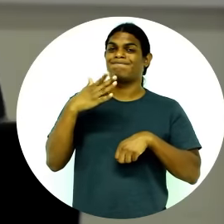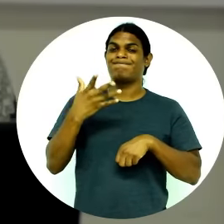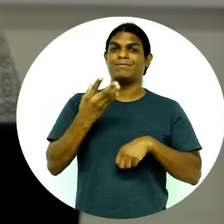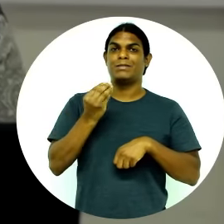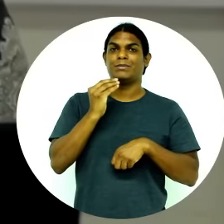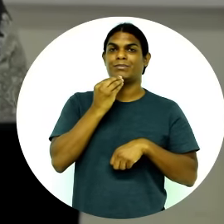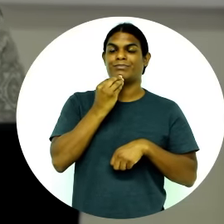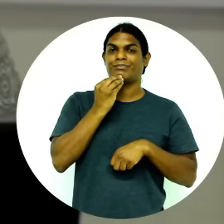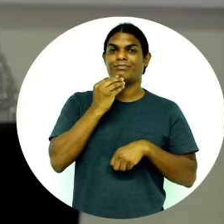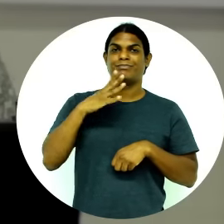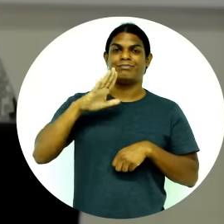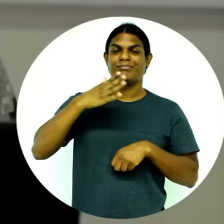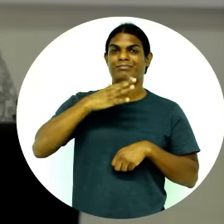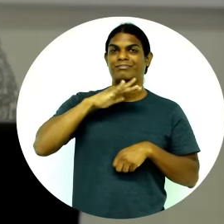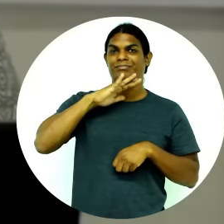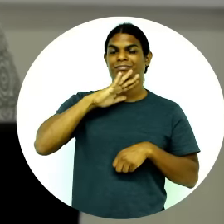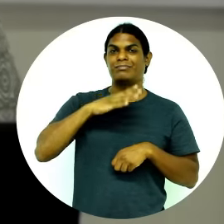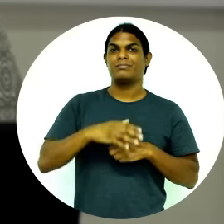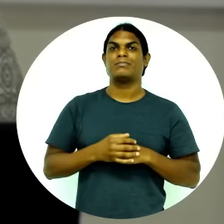no desempenho desse colaborador.